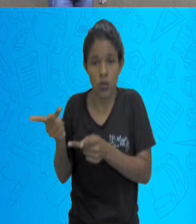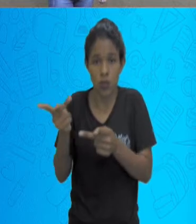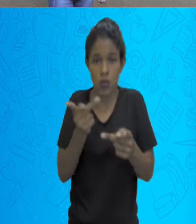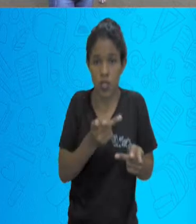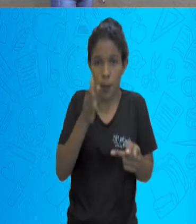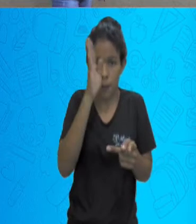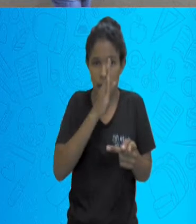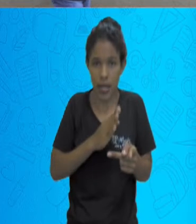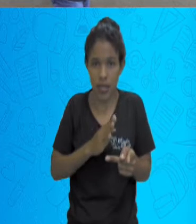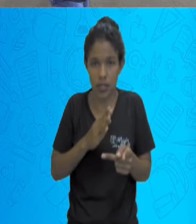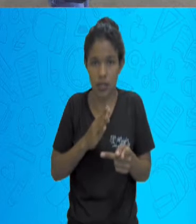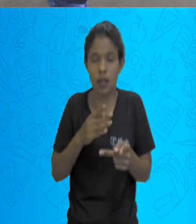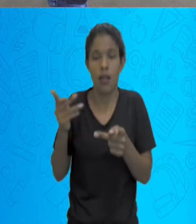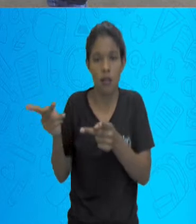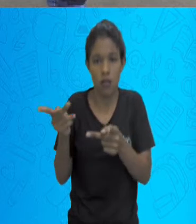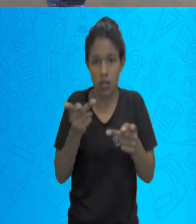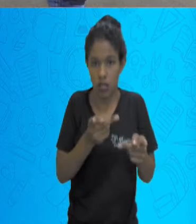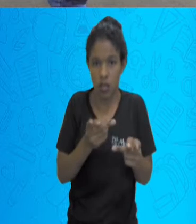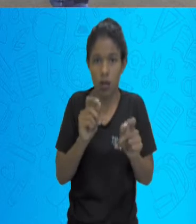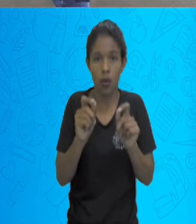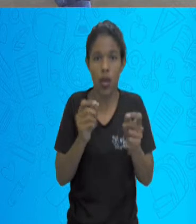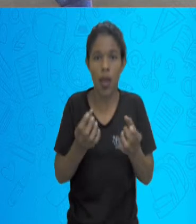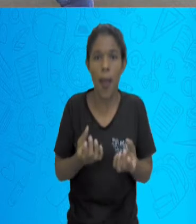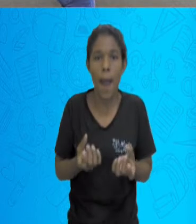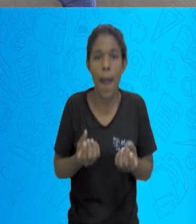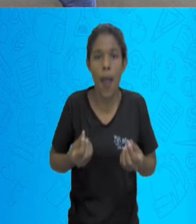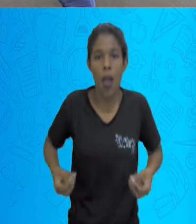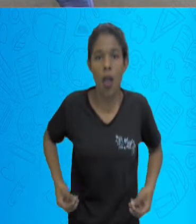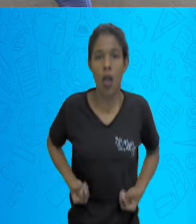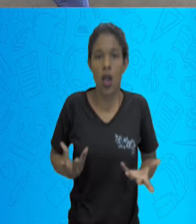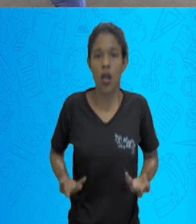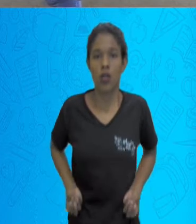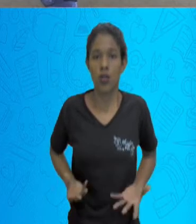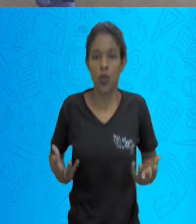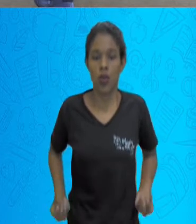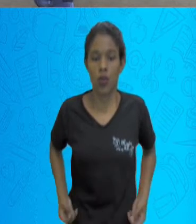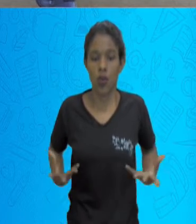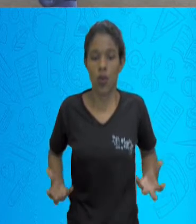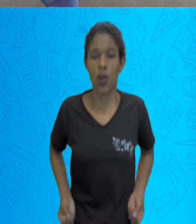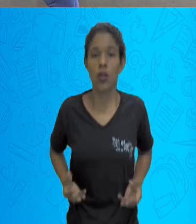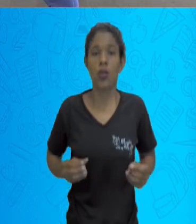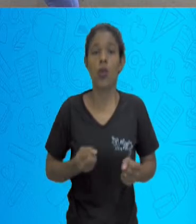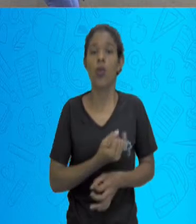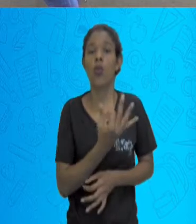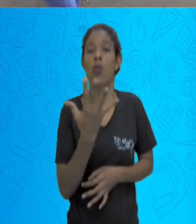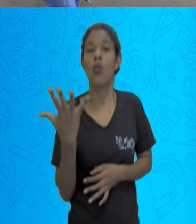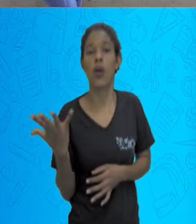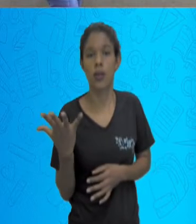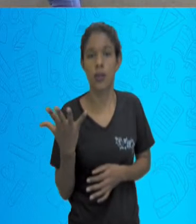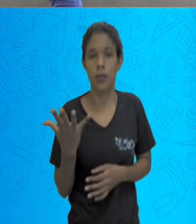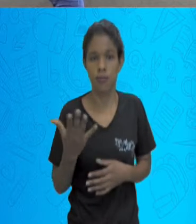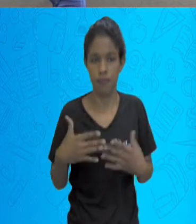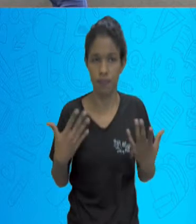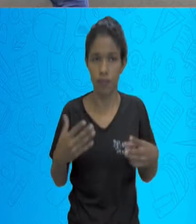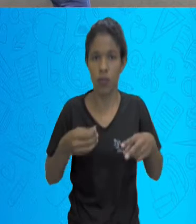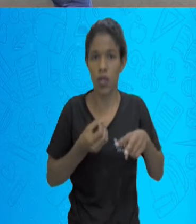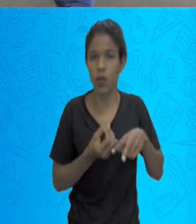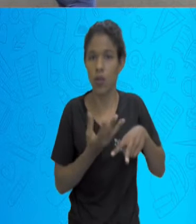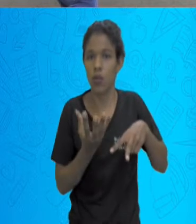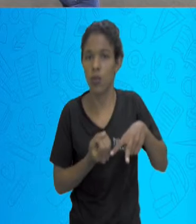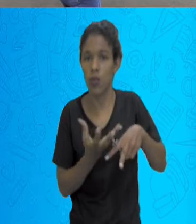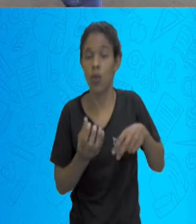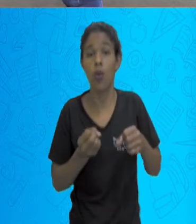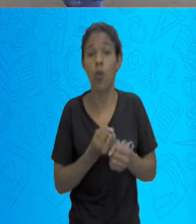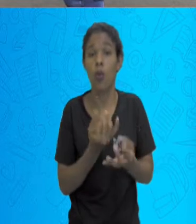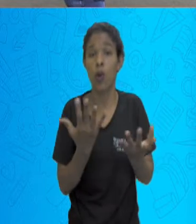no nosso país. É representado em dólar aqui no gráfico, né? Então veja, quando começou-se esta análise, né, qual o título